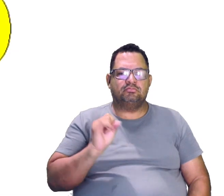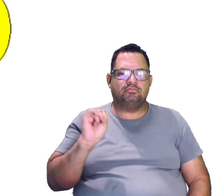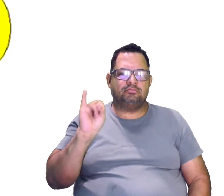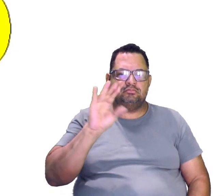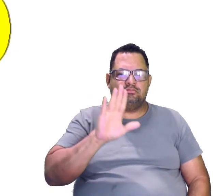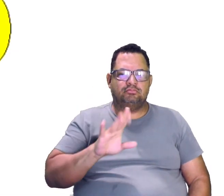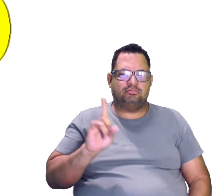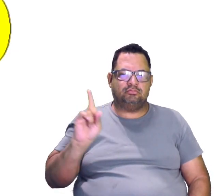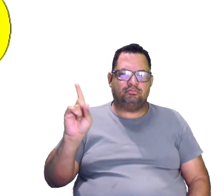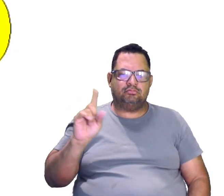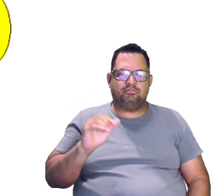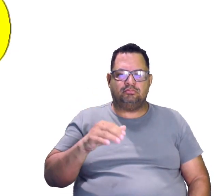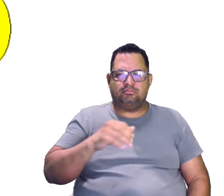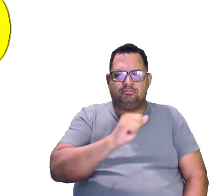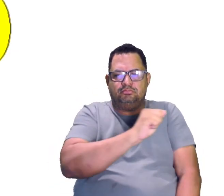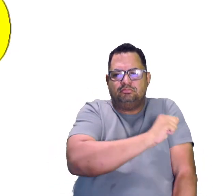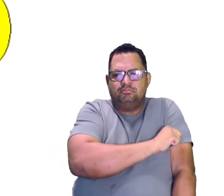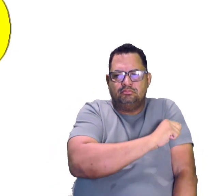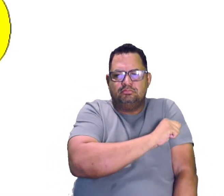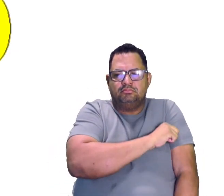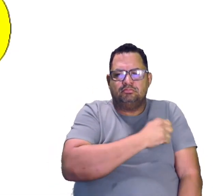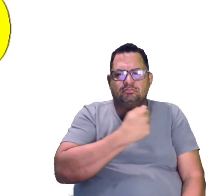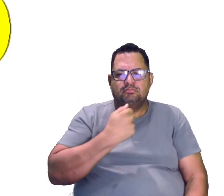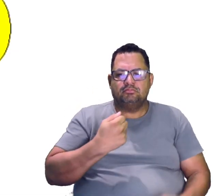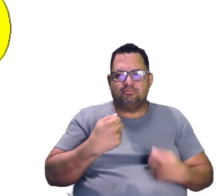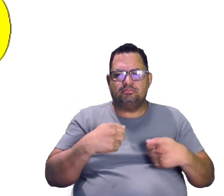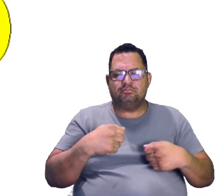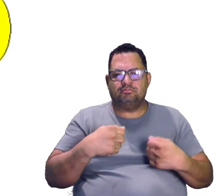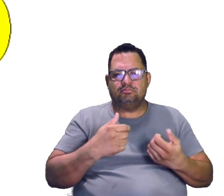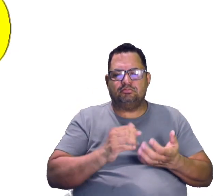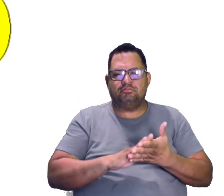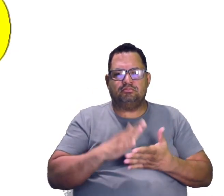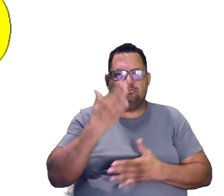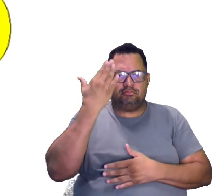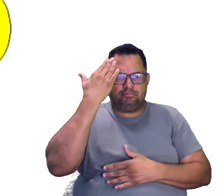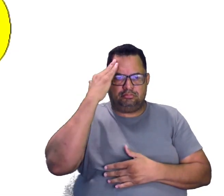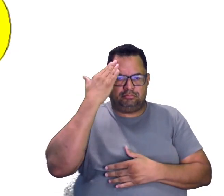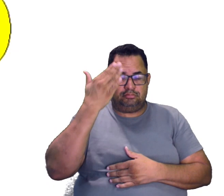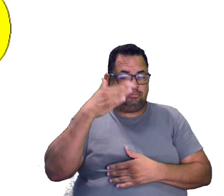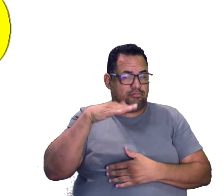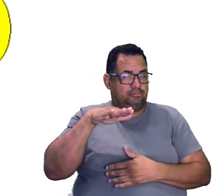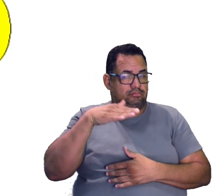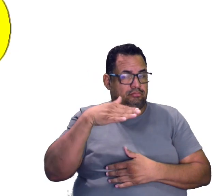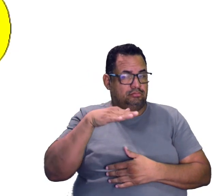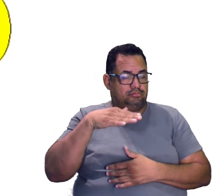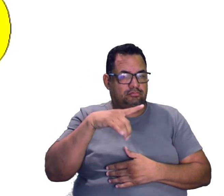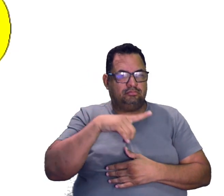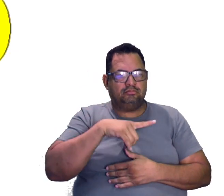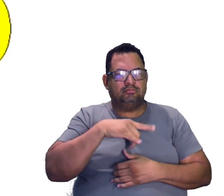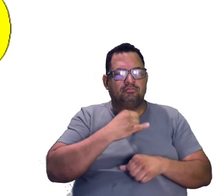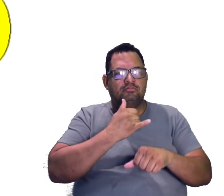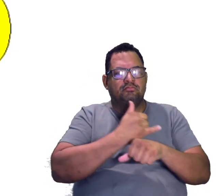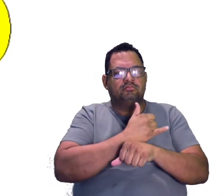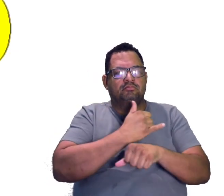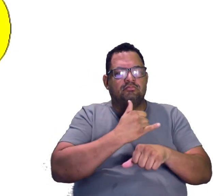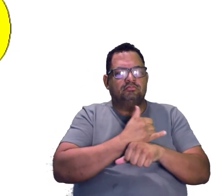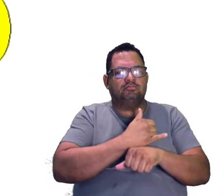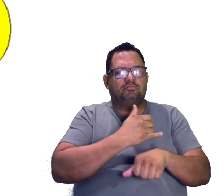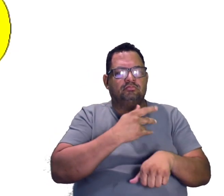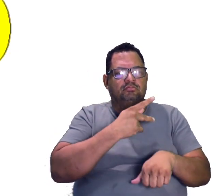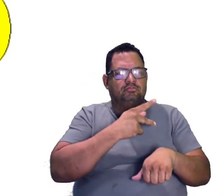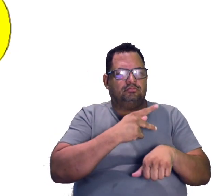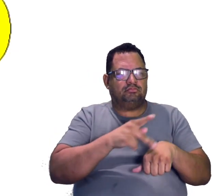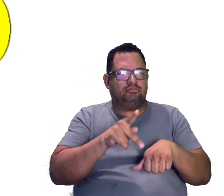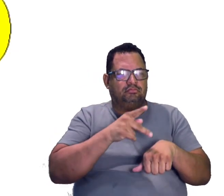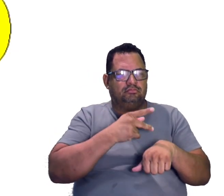que o aluno possa entender mais claramente, né? Então, seria mais ou menos assim. A gente teria o metal, que nesse exemplo aqui é